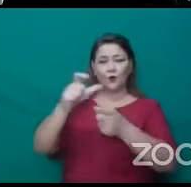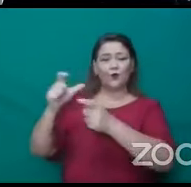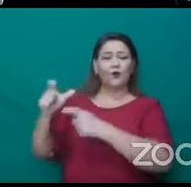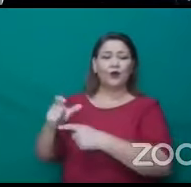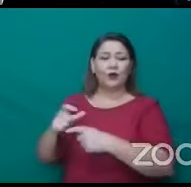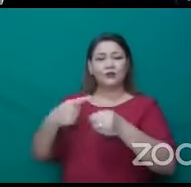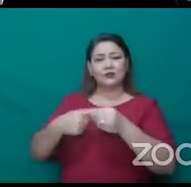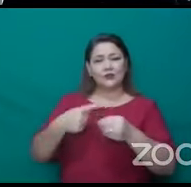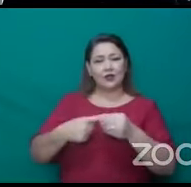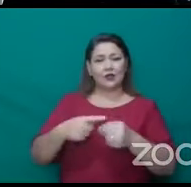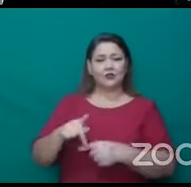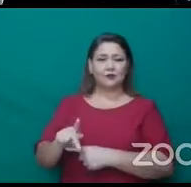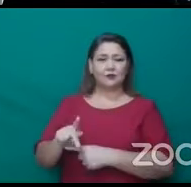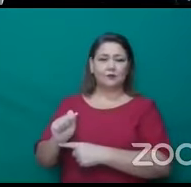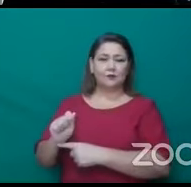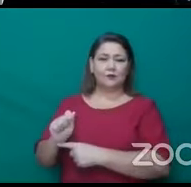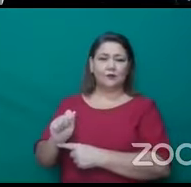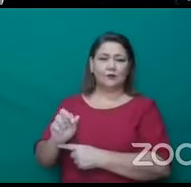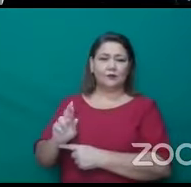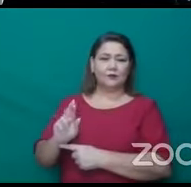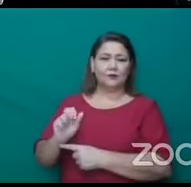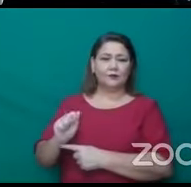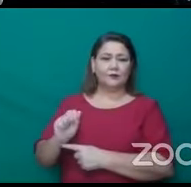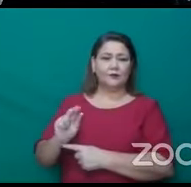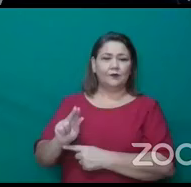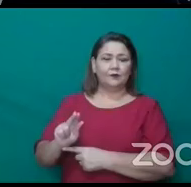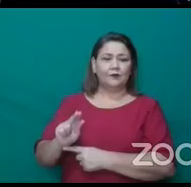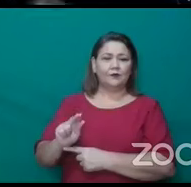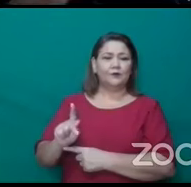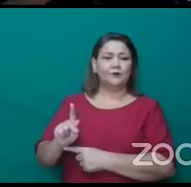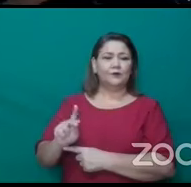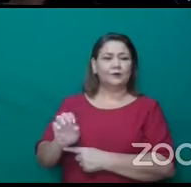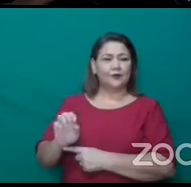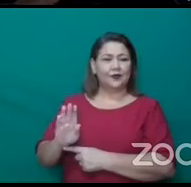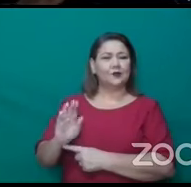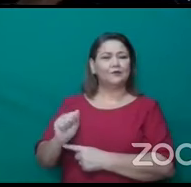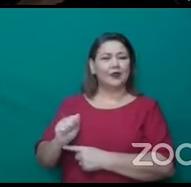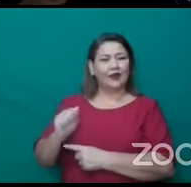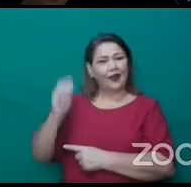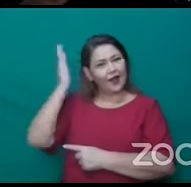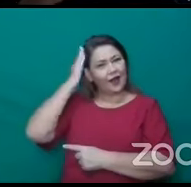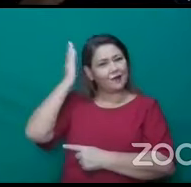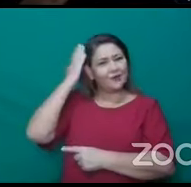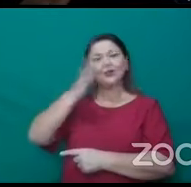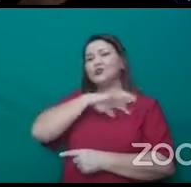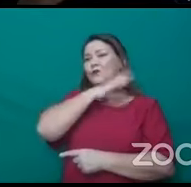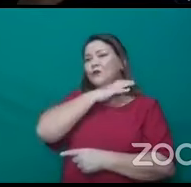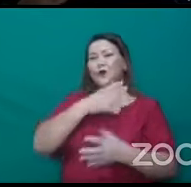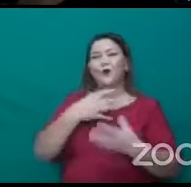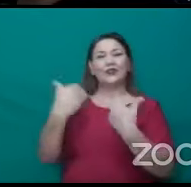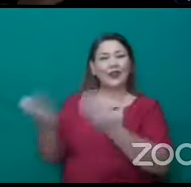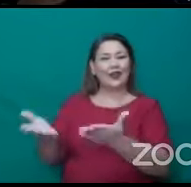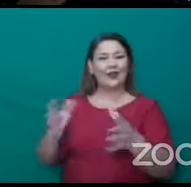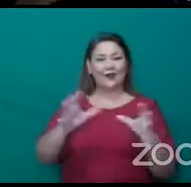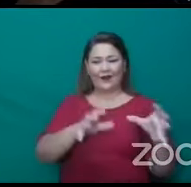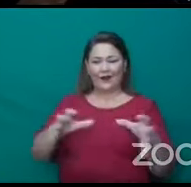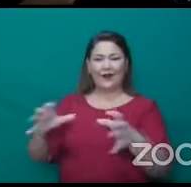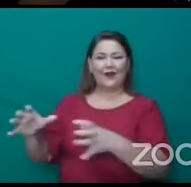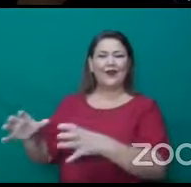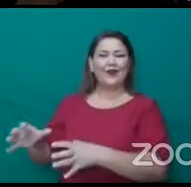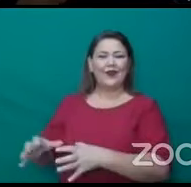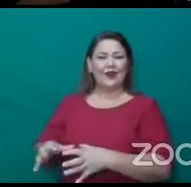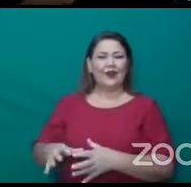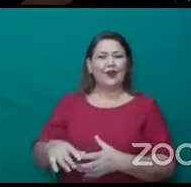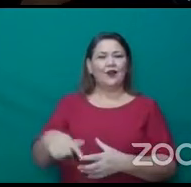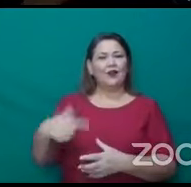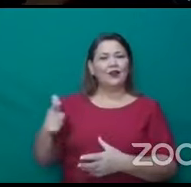Paraopeba, que teve a gente teve o açougue que doou as cabeças de porco que a gente usou no filme, usou tipo que seria jogada